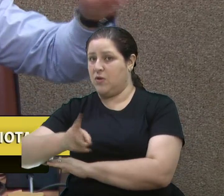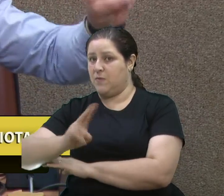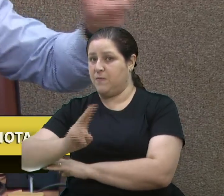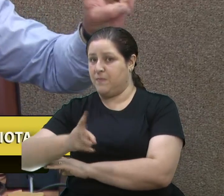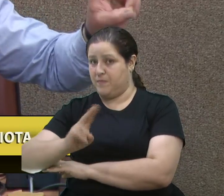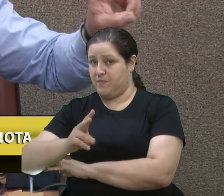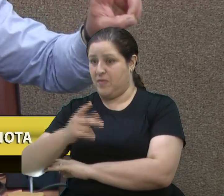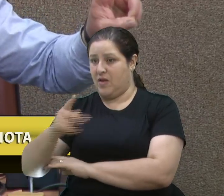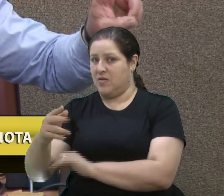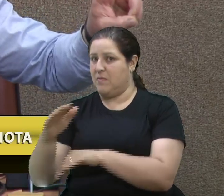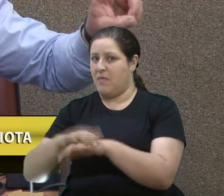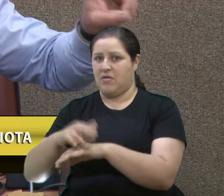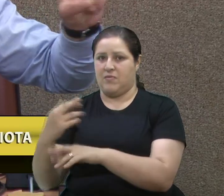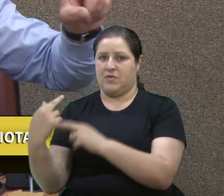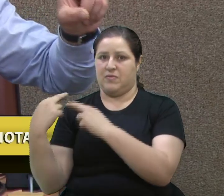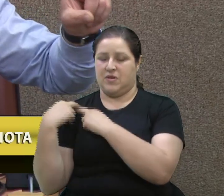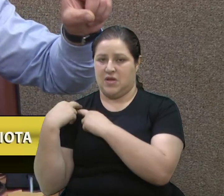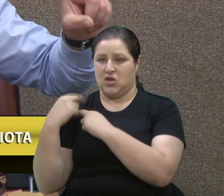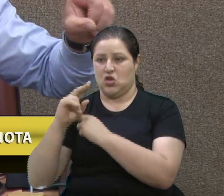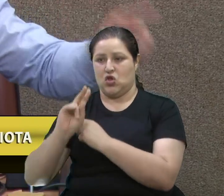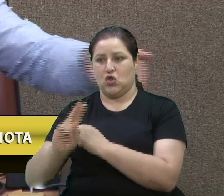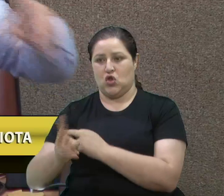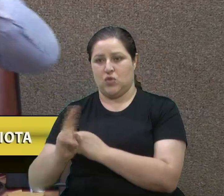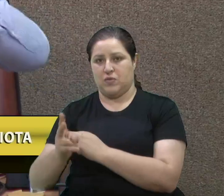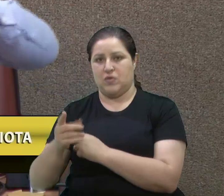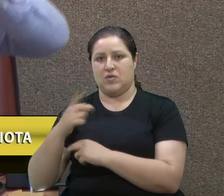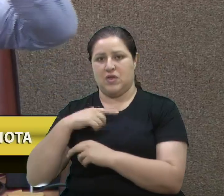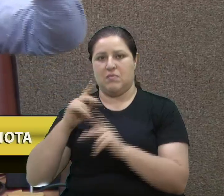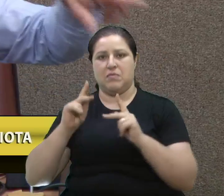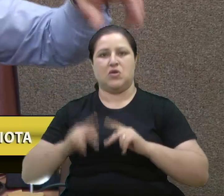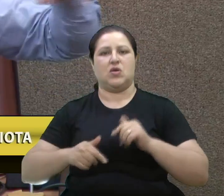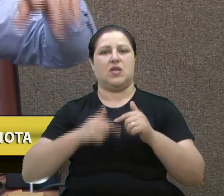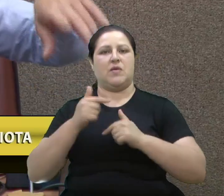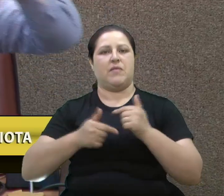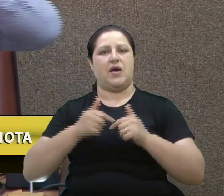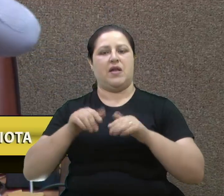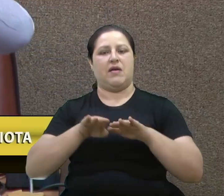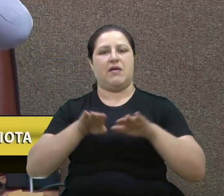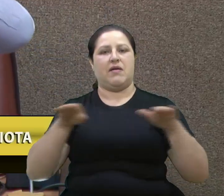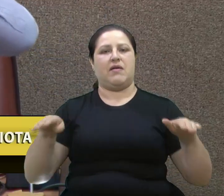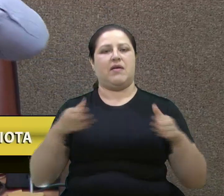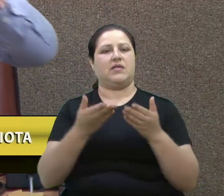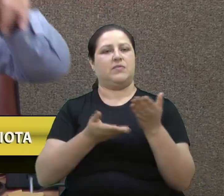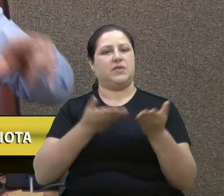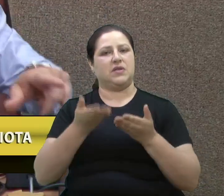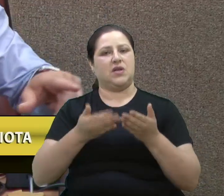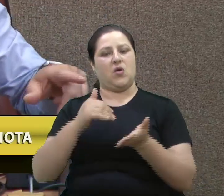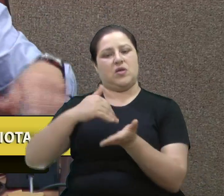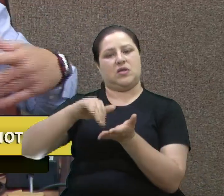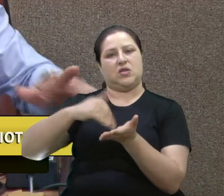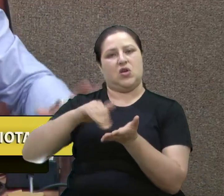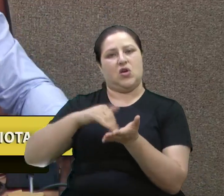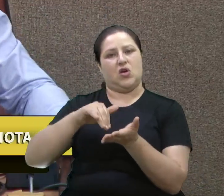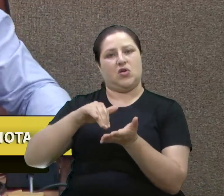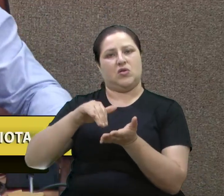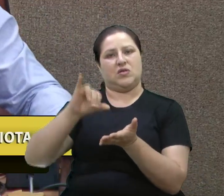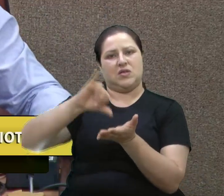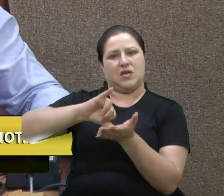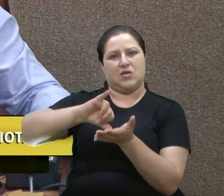É 2 pila. Onde nós temos recepcionistas e outras pessoas que trabalham nos escritórios aqui no centro ganhando 7,